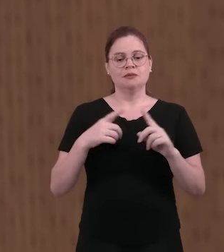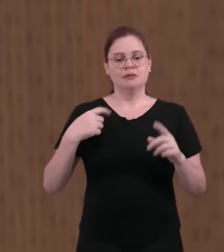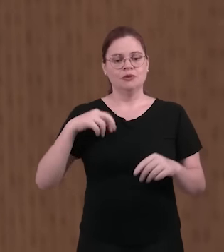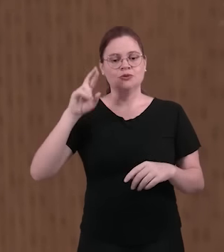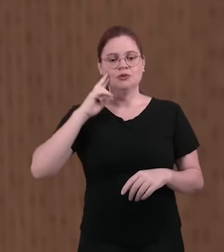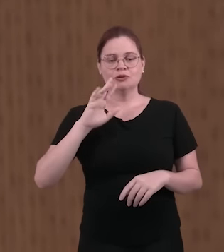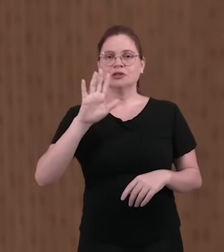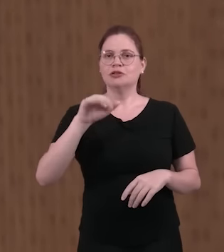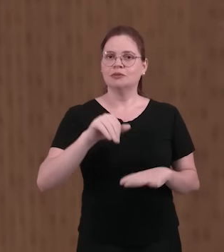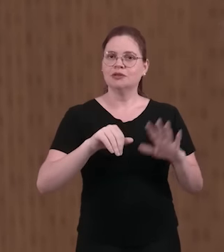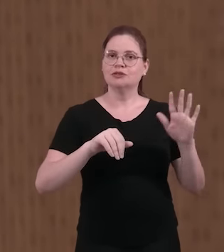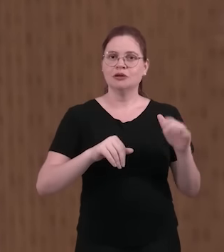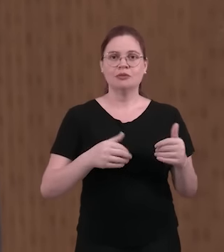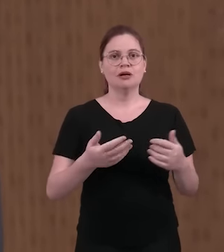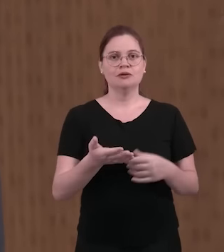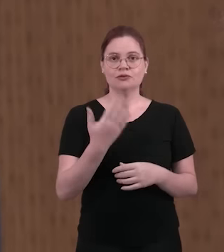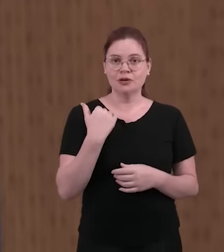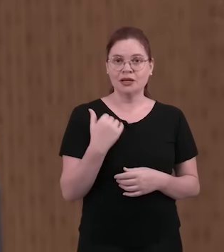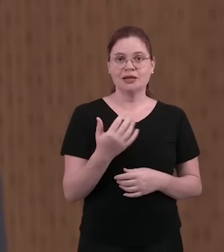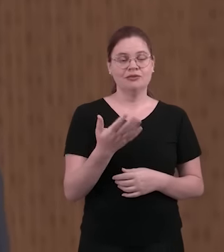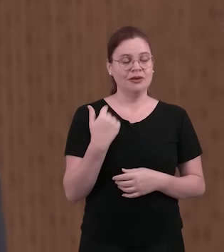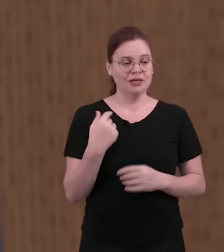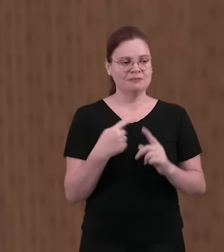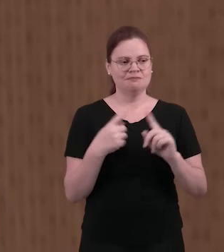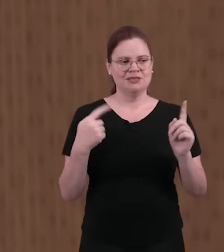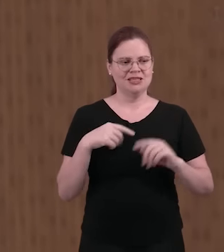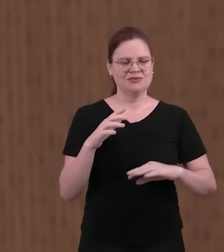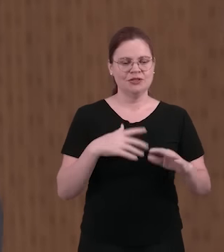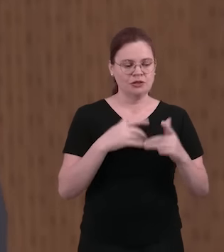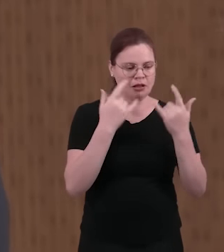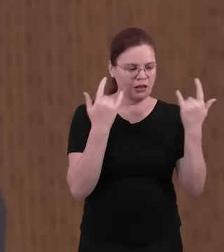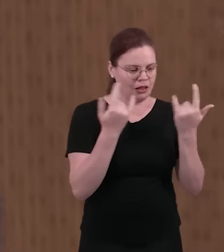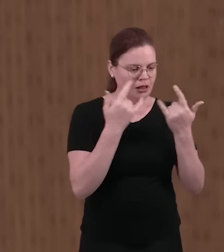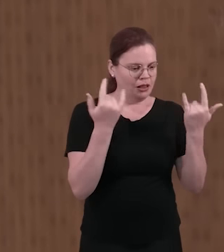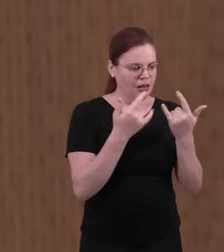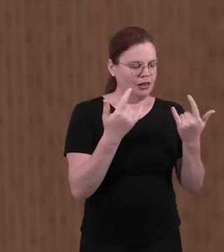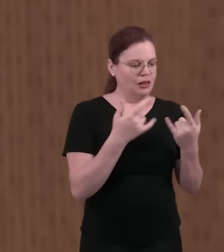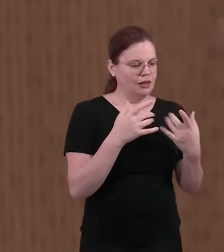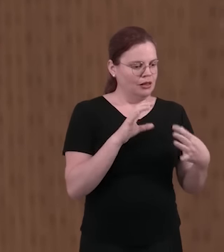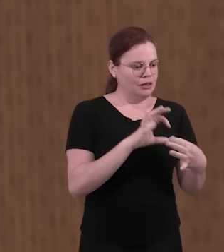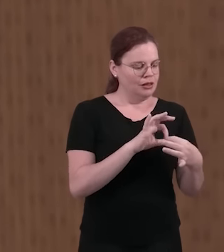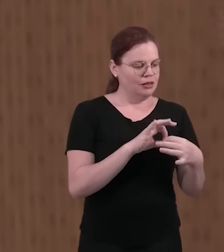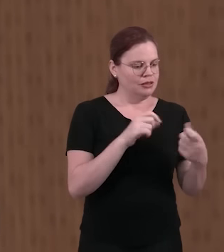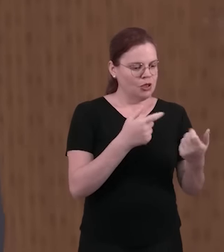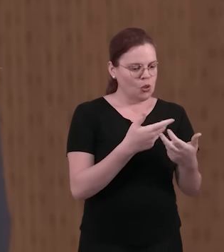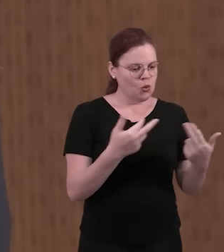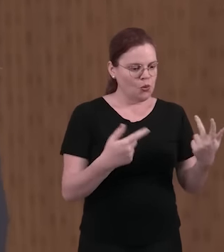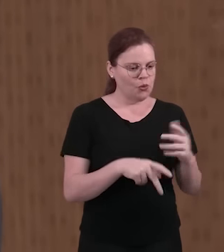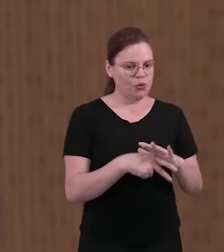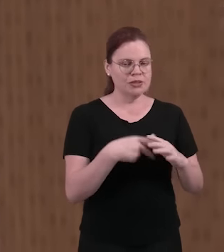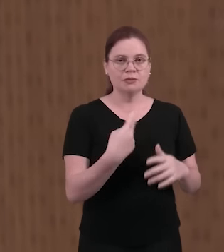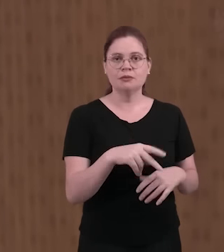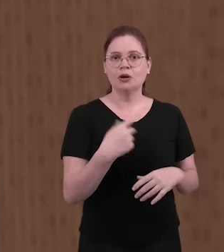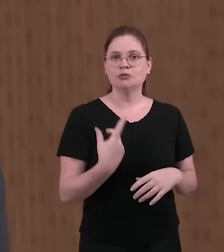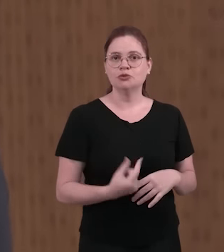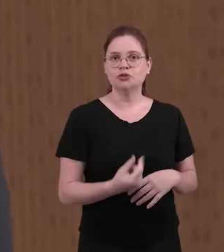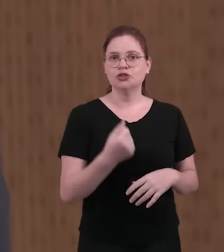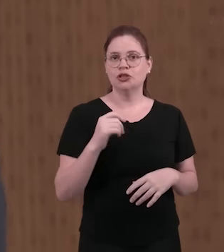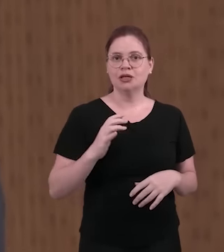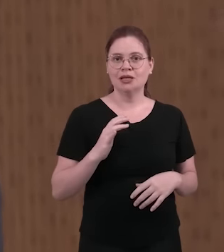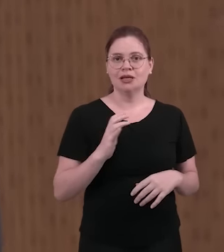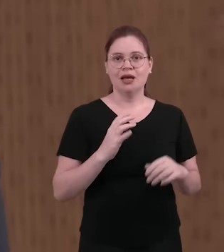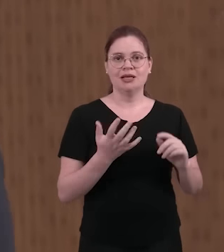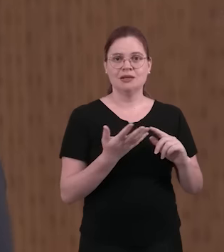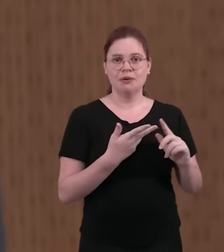vem jovem. Mas a gente às vezes está tão, né, conectado com aquilo, com aquela coisa física, com o dinheiro, com as riquezas deste